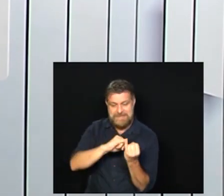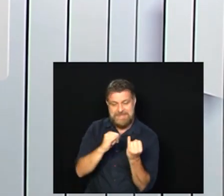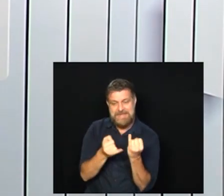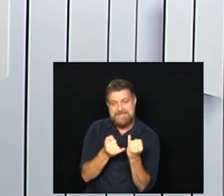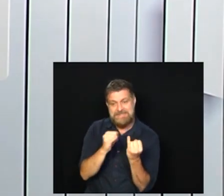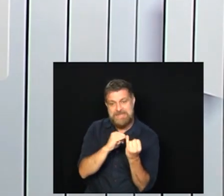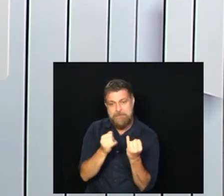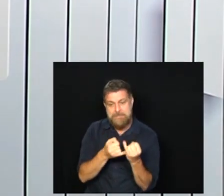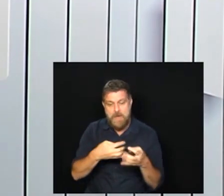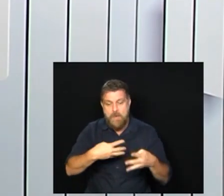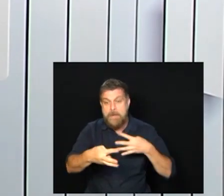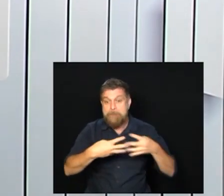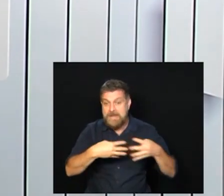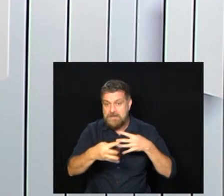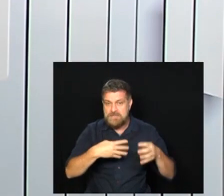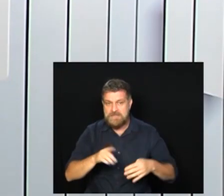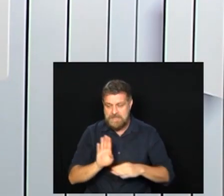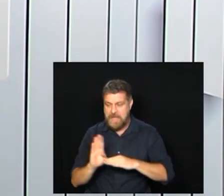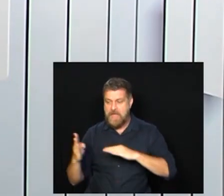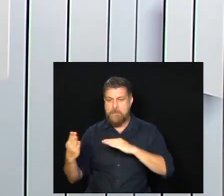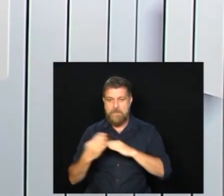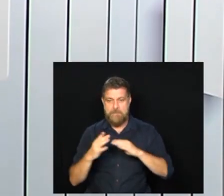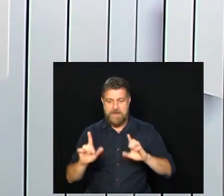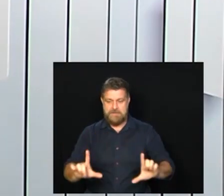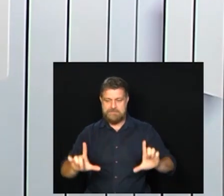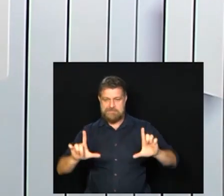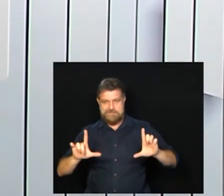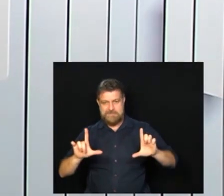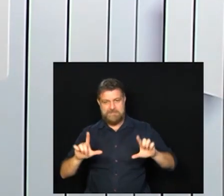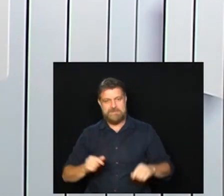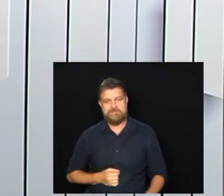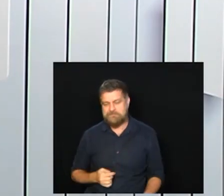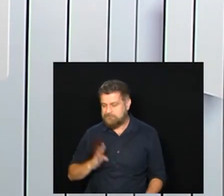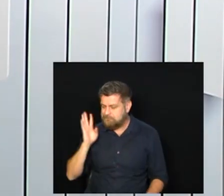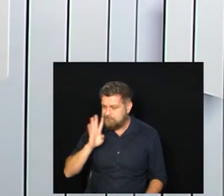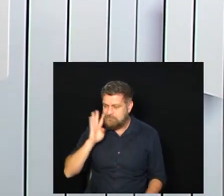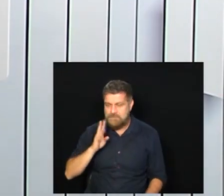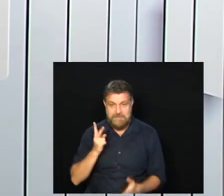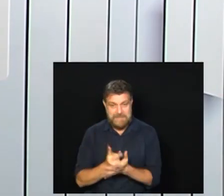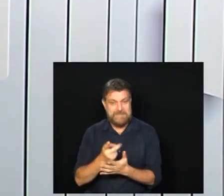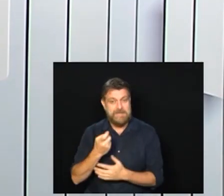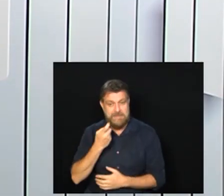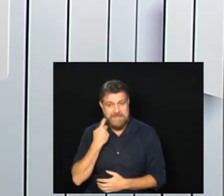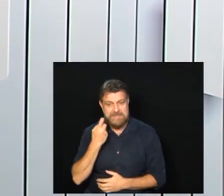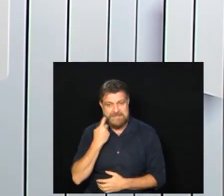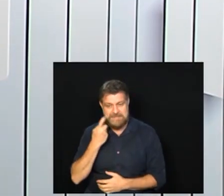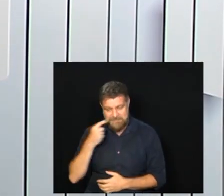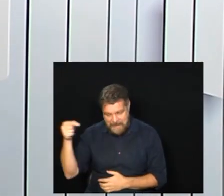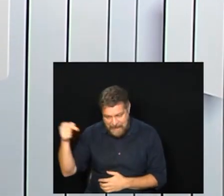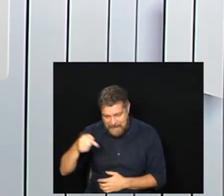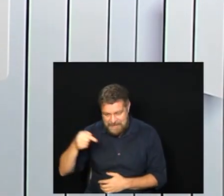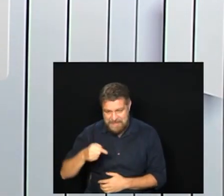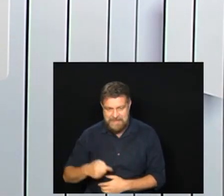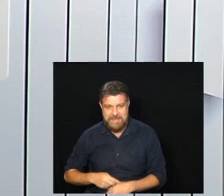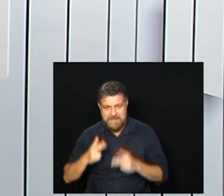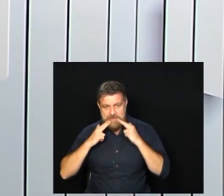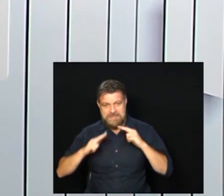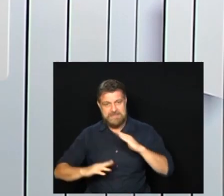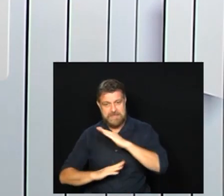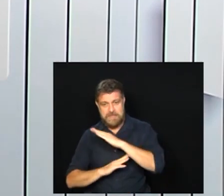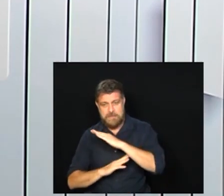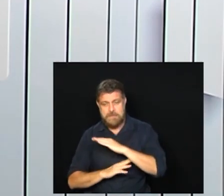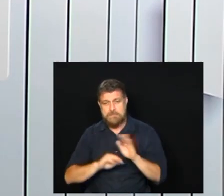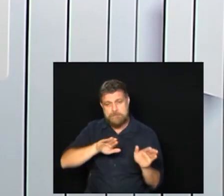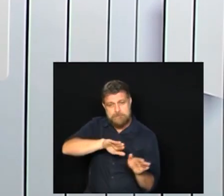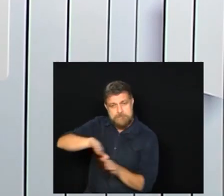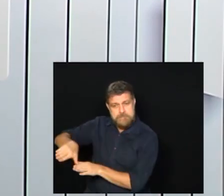cidade de Campinas. É o Meu Bairro na TV. Muito bacana, toda sexta-feira aqui na sua telinha. Vamos falar sobre emprego